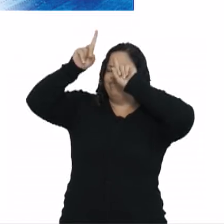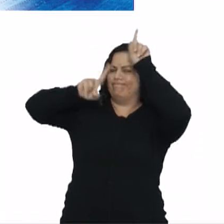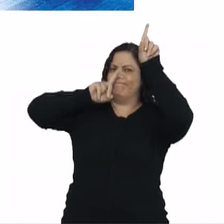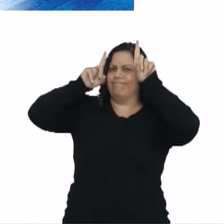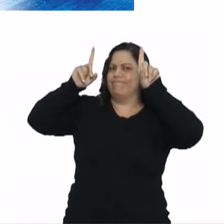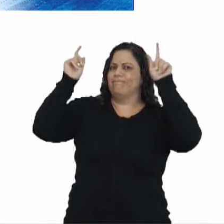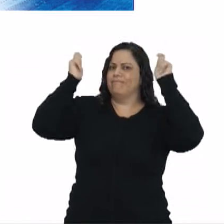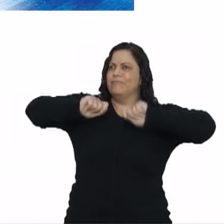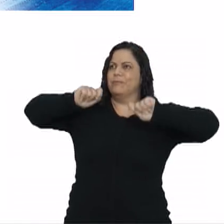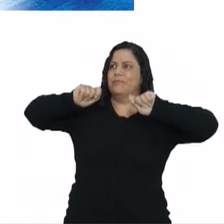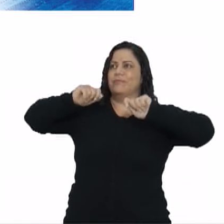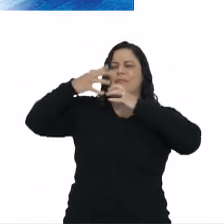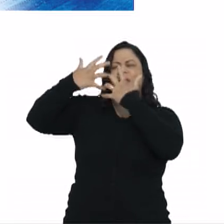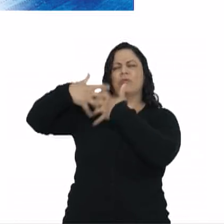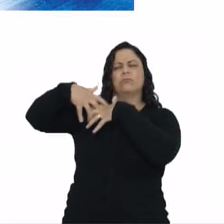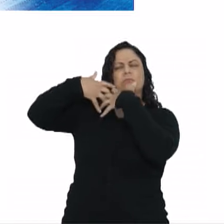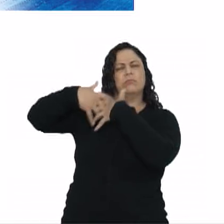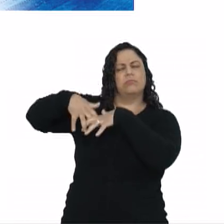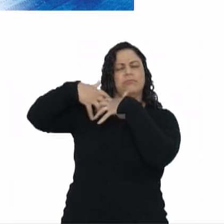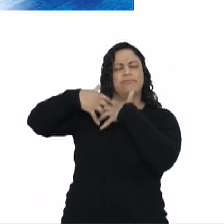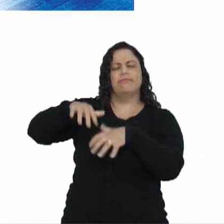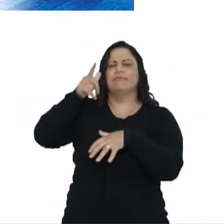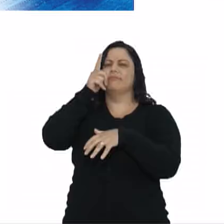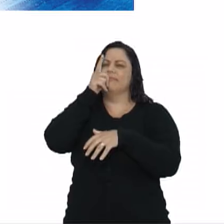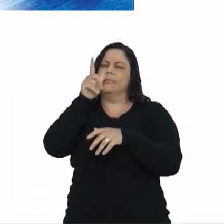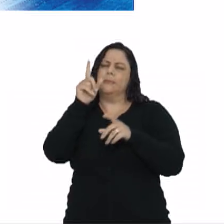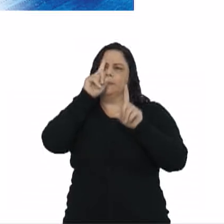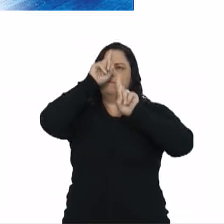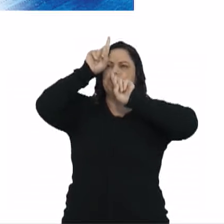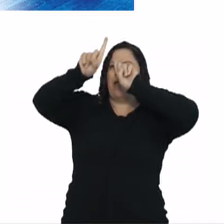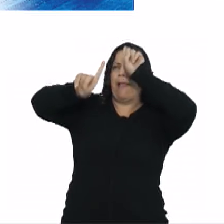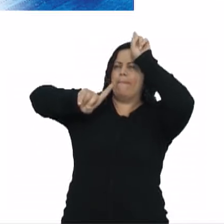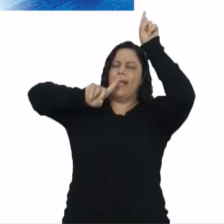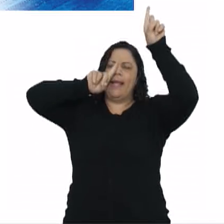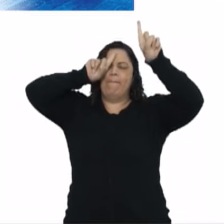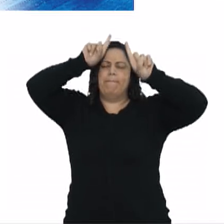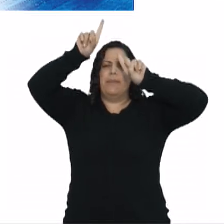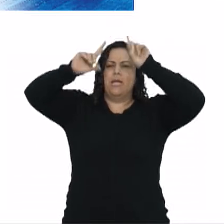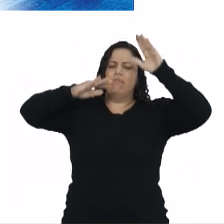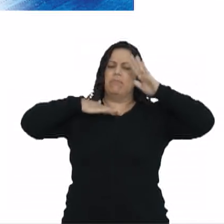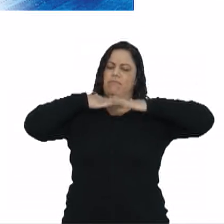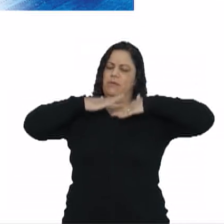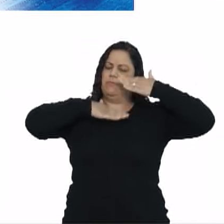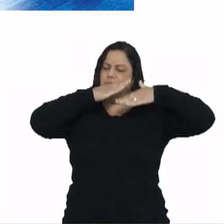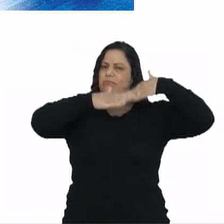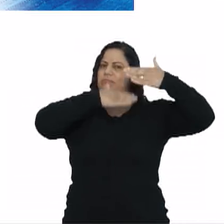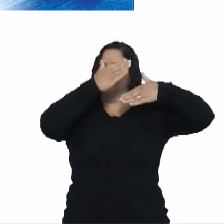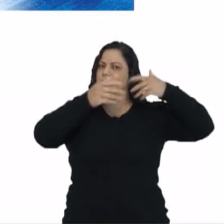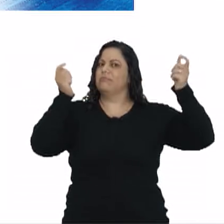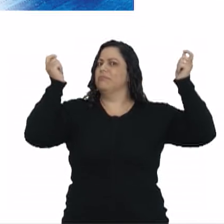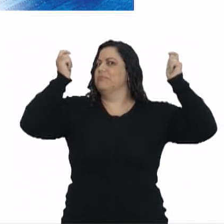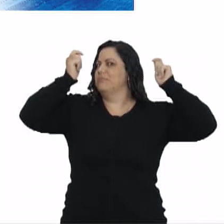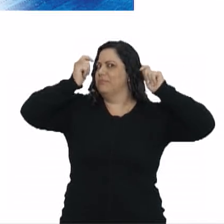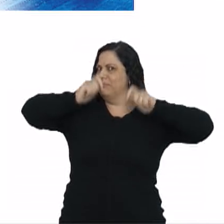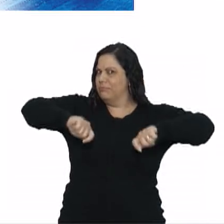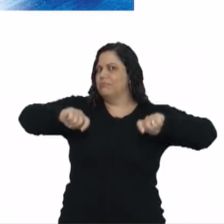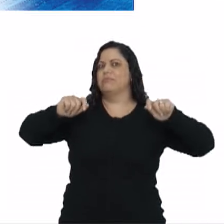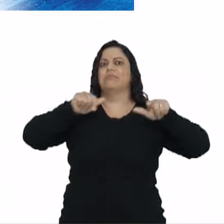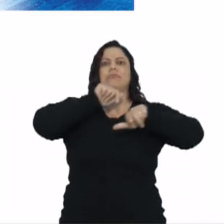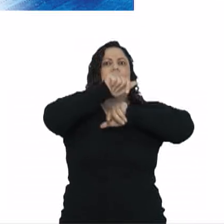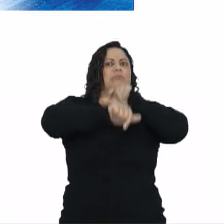sua vez faz crescer o potencial de imaginação necessário a um melhor desempenho produtivo no